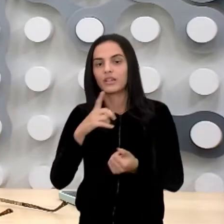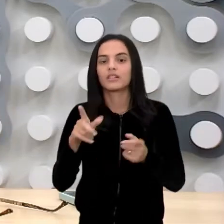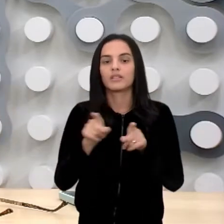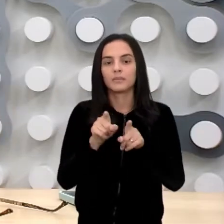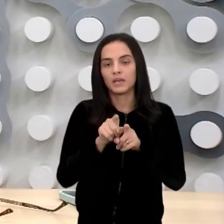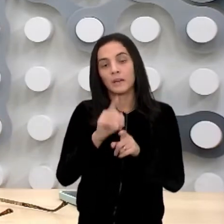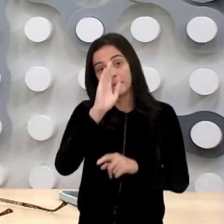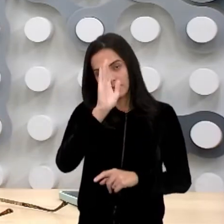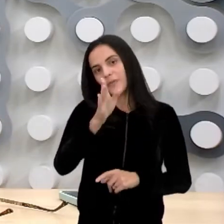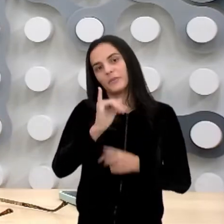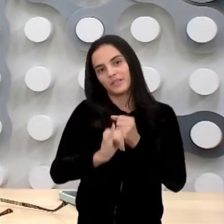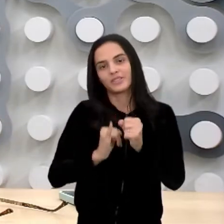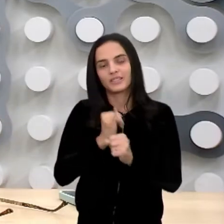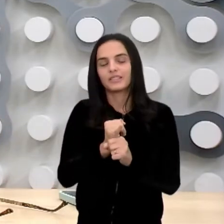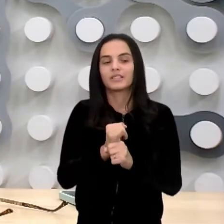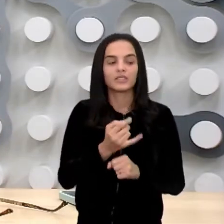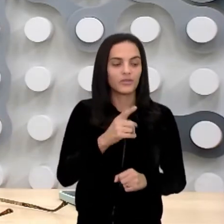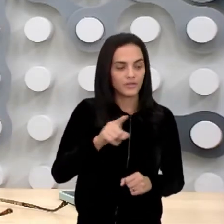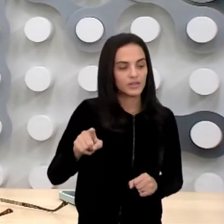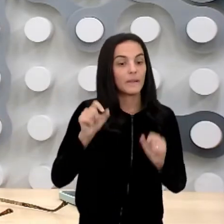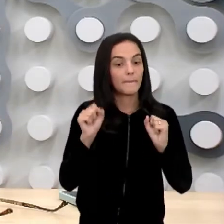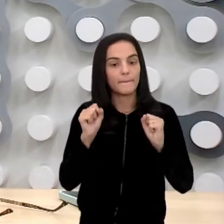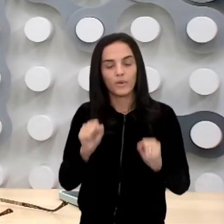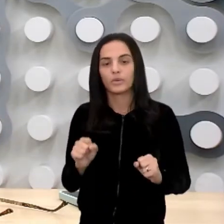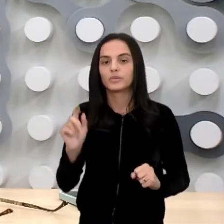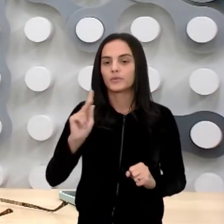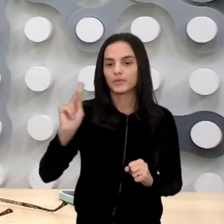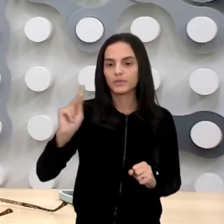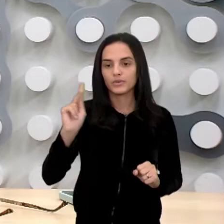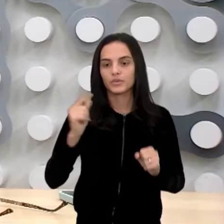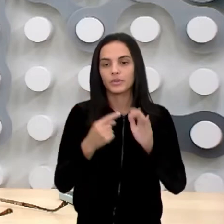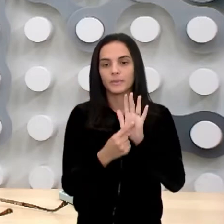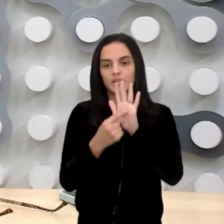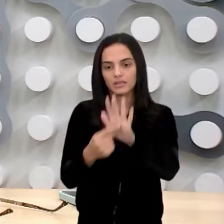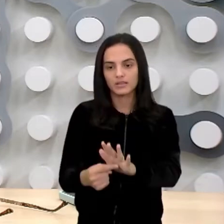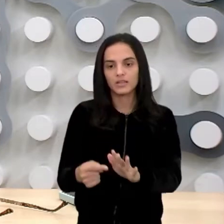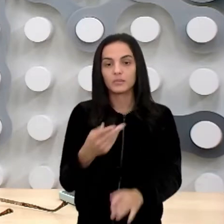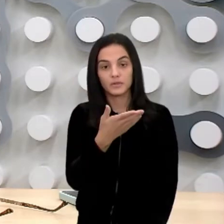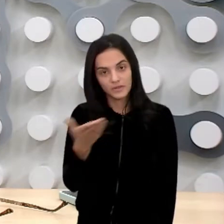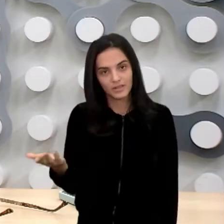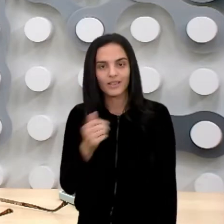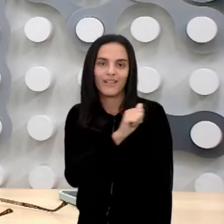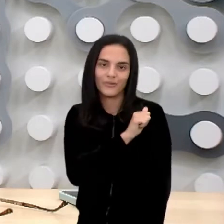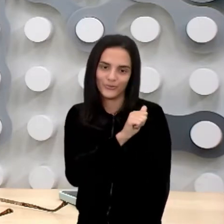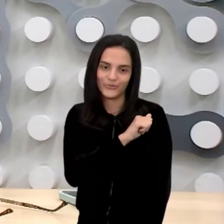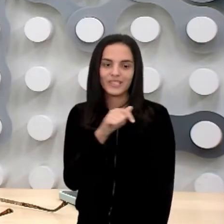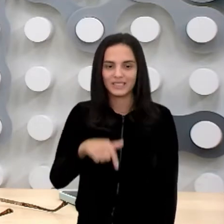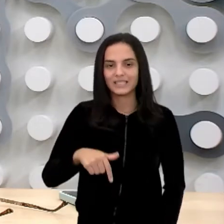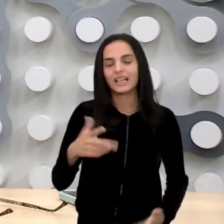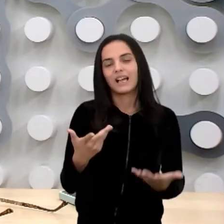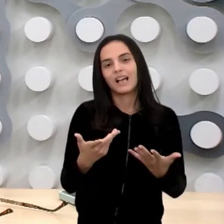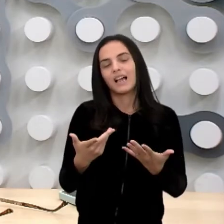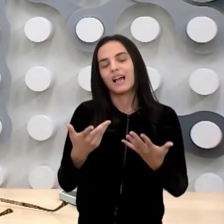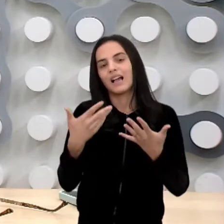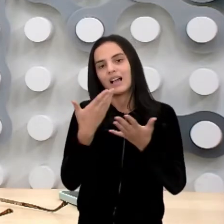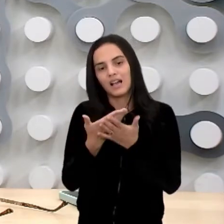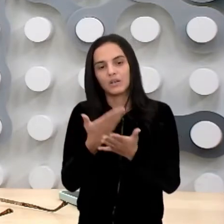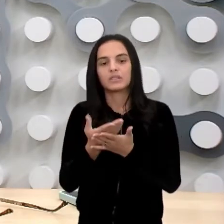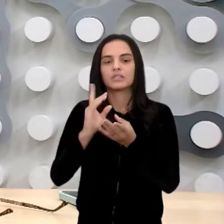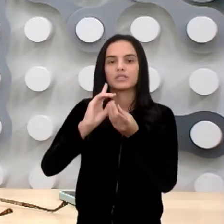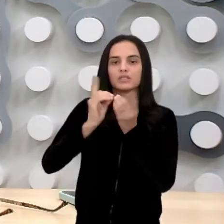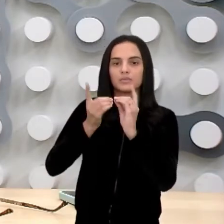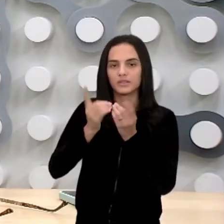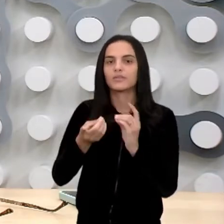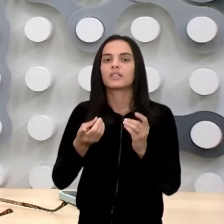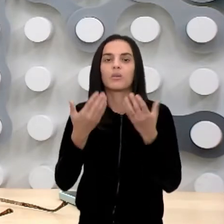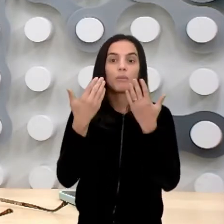internet também, né, e aí você pode, né, o professor está indo, apresentando aí para os alunos aí nessa aula aí de demografia e fazendo comparações